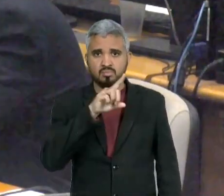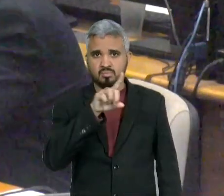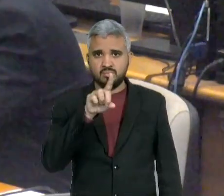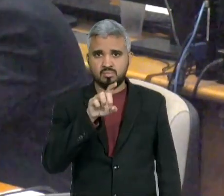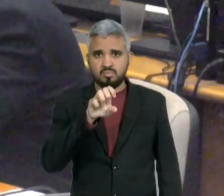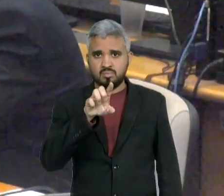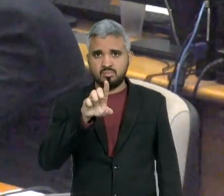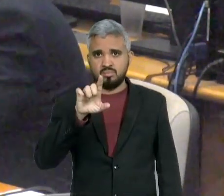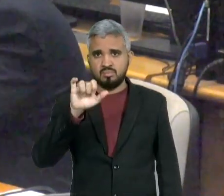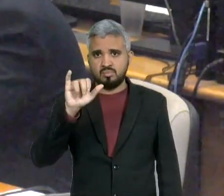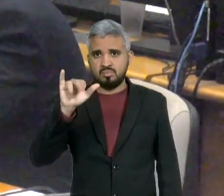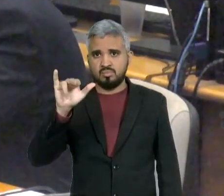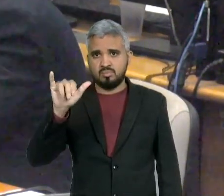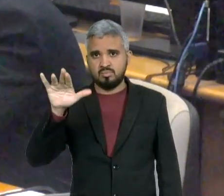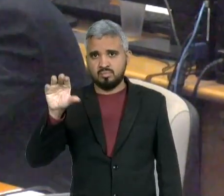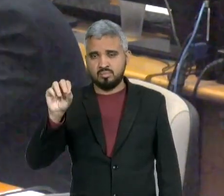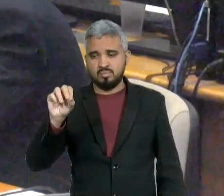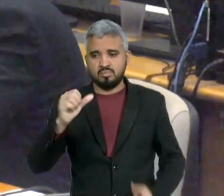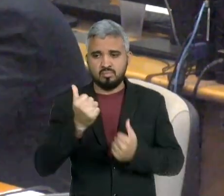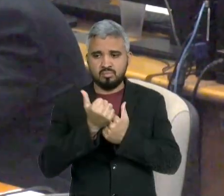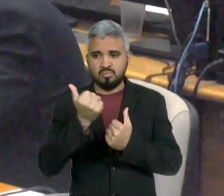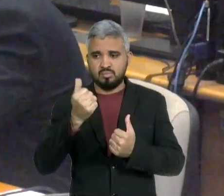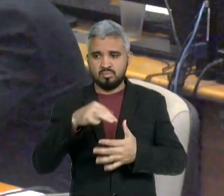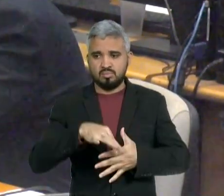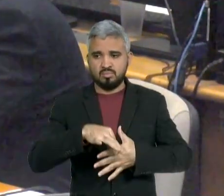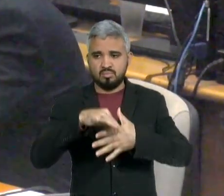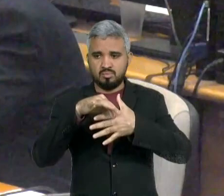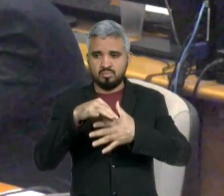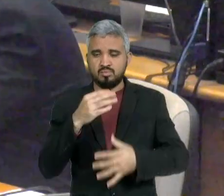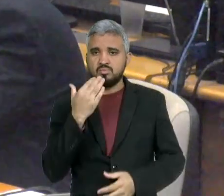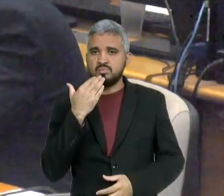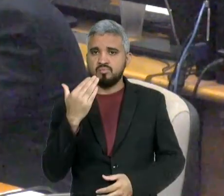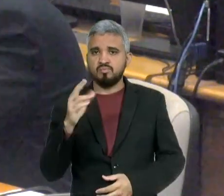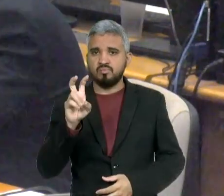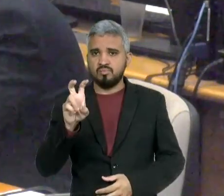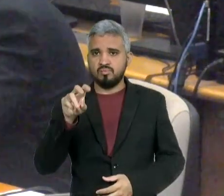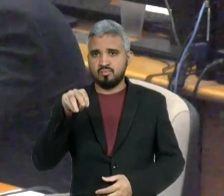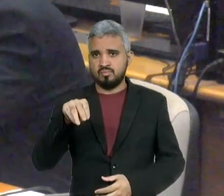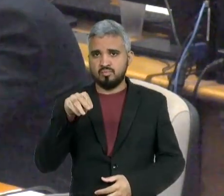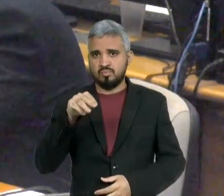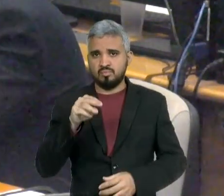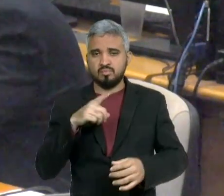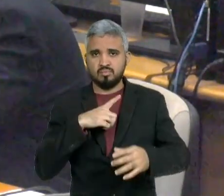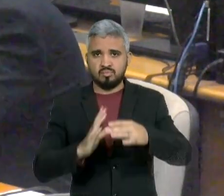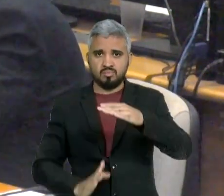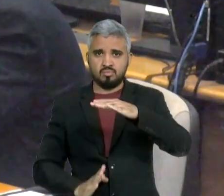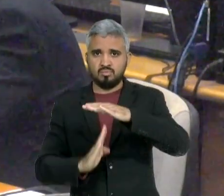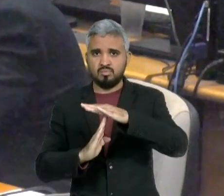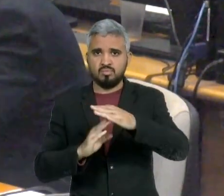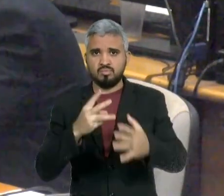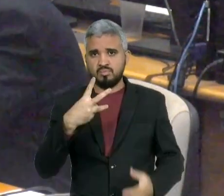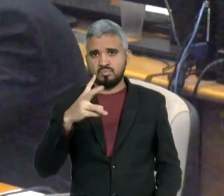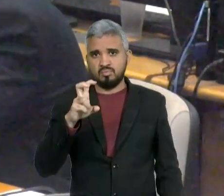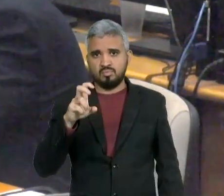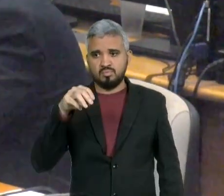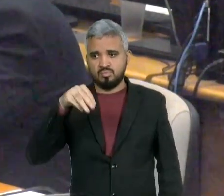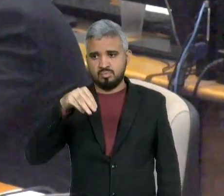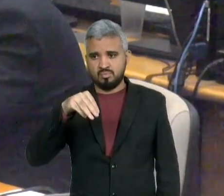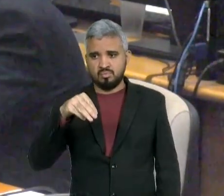governo, embora tenha solicitado apenas 5 minutos, mas você tem até 35 minutos com direito a partes. Já está